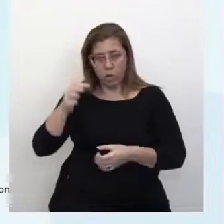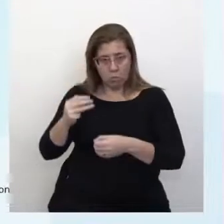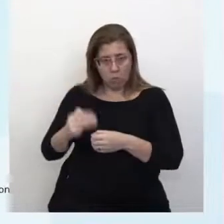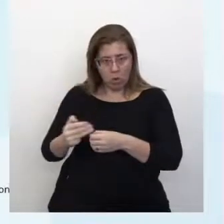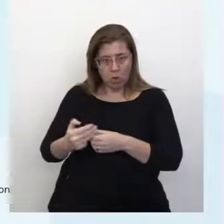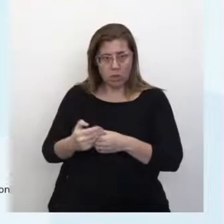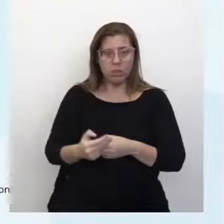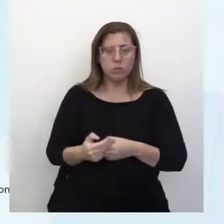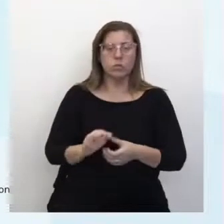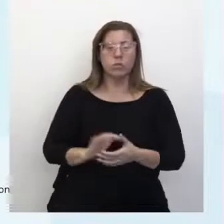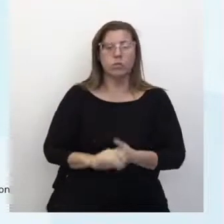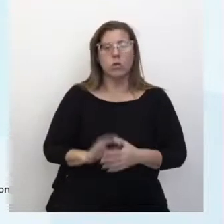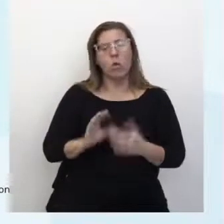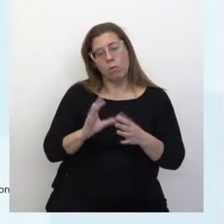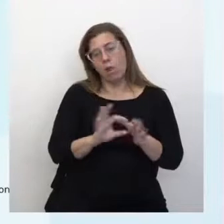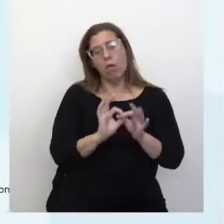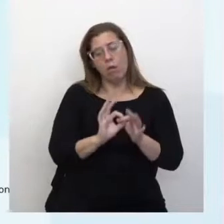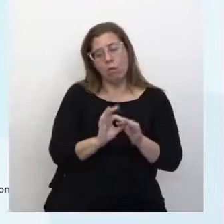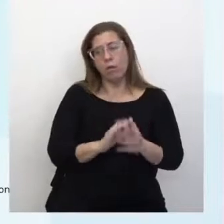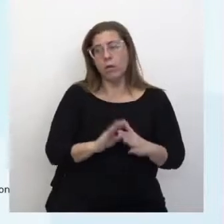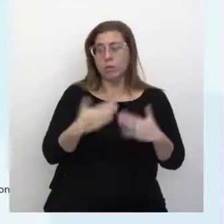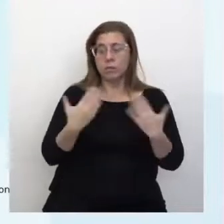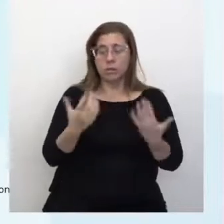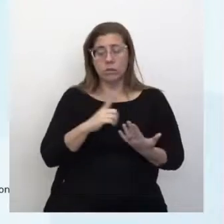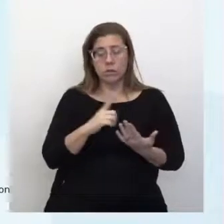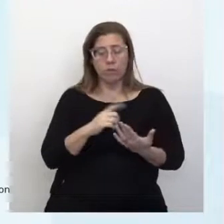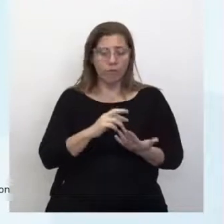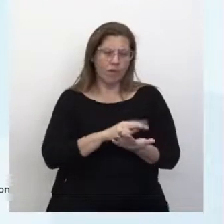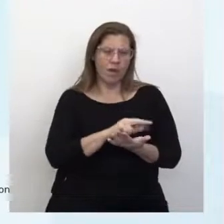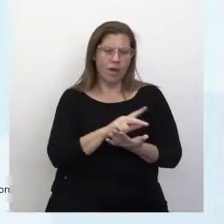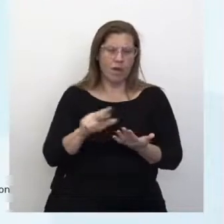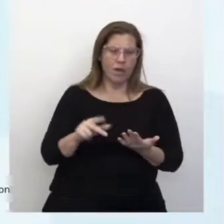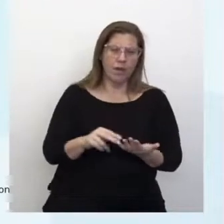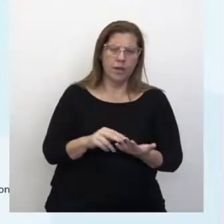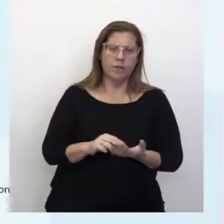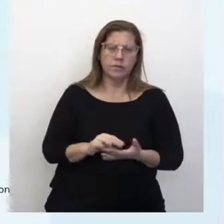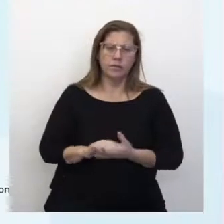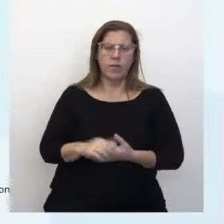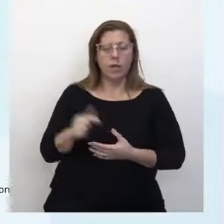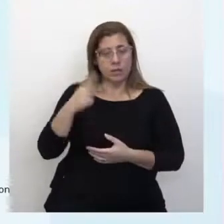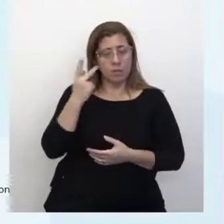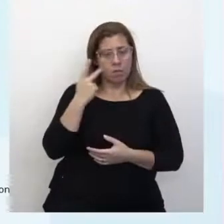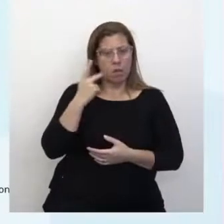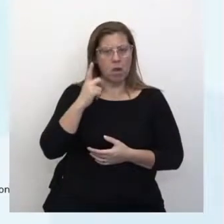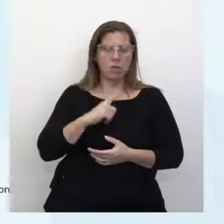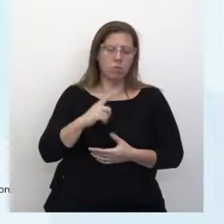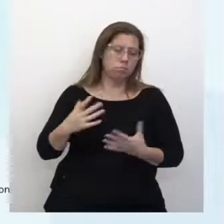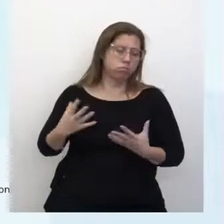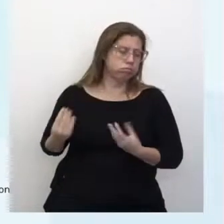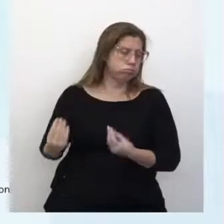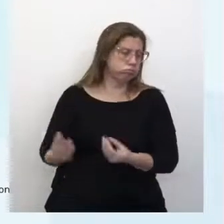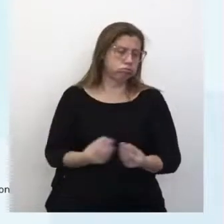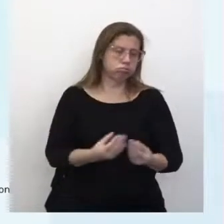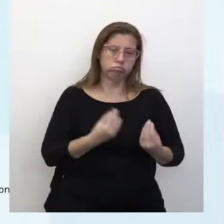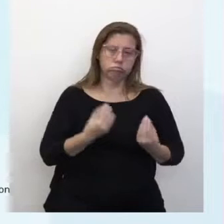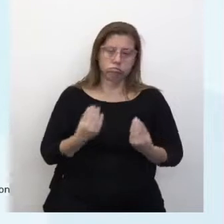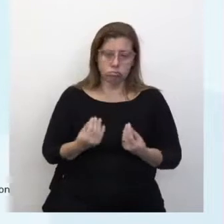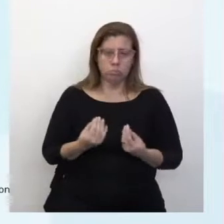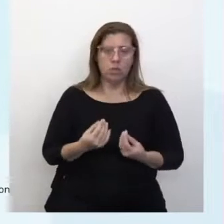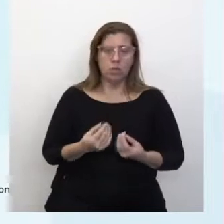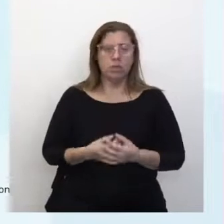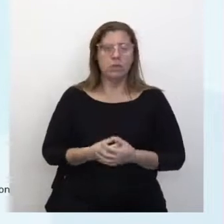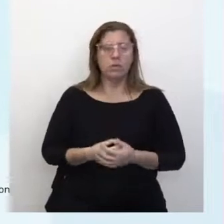aí, ou pela União. Então, nós temos vários, né, uma infinidade. Aqui em São Paulo nós temos muitos, né? Tanto